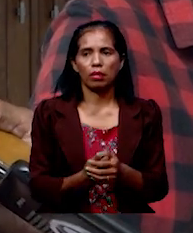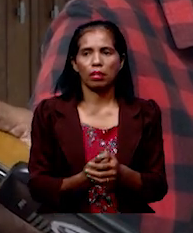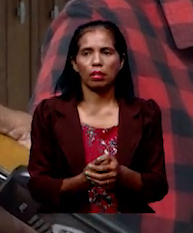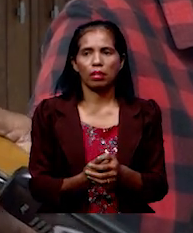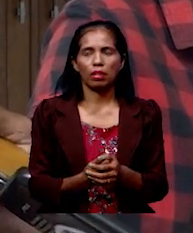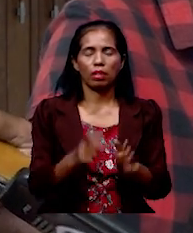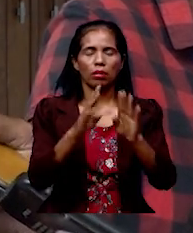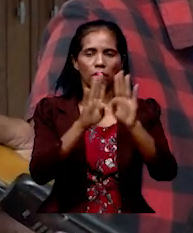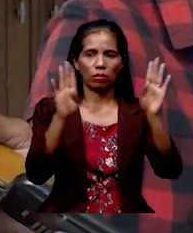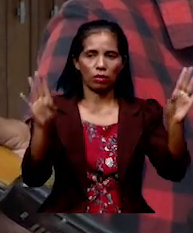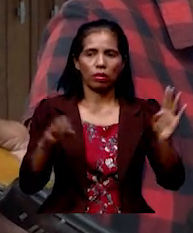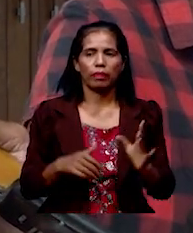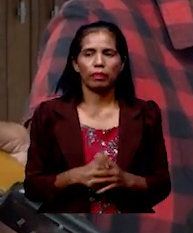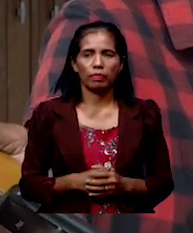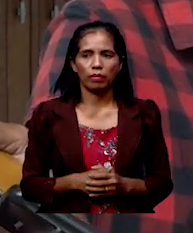né?